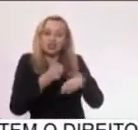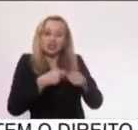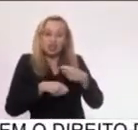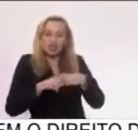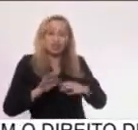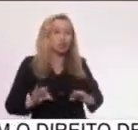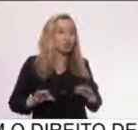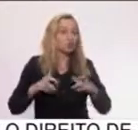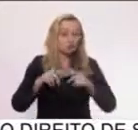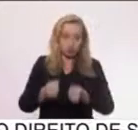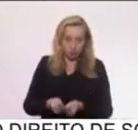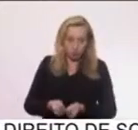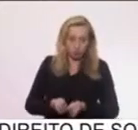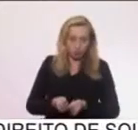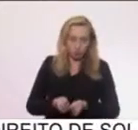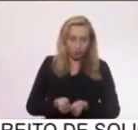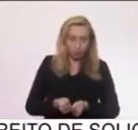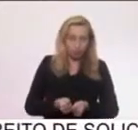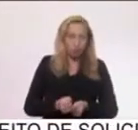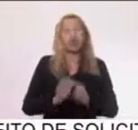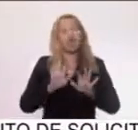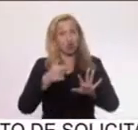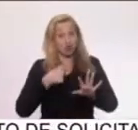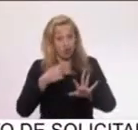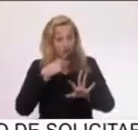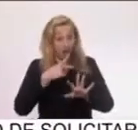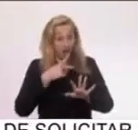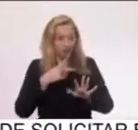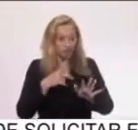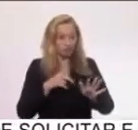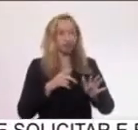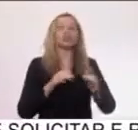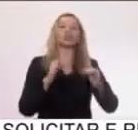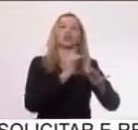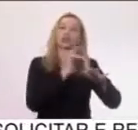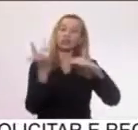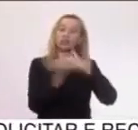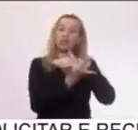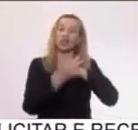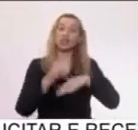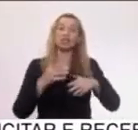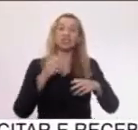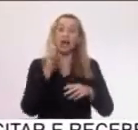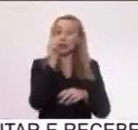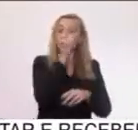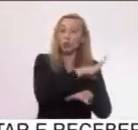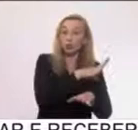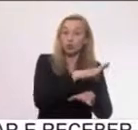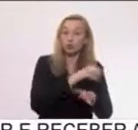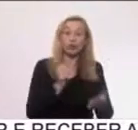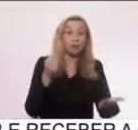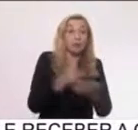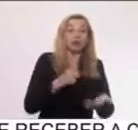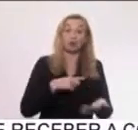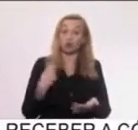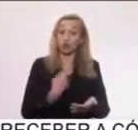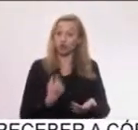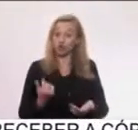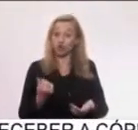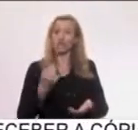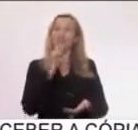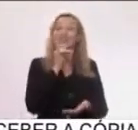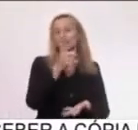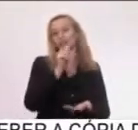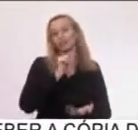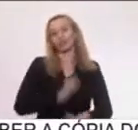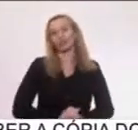exclusivamente discricionárias. Então eu vou botar nas redes sociais absurdos que foram pagos com o nosso dinheiro, como por